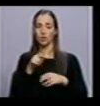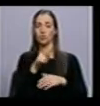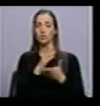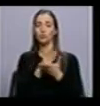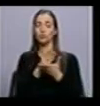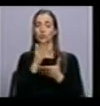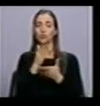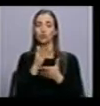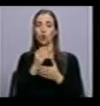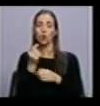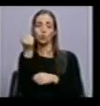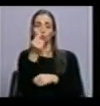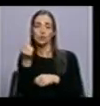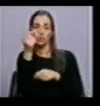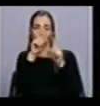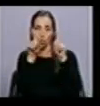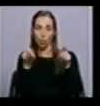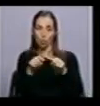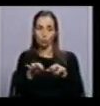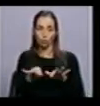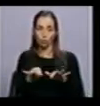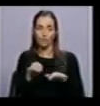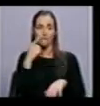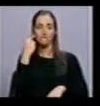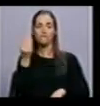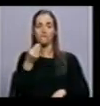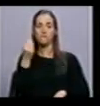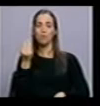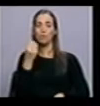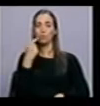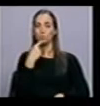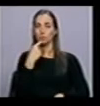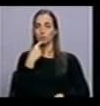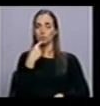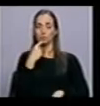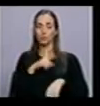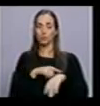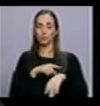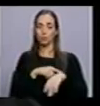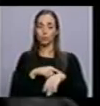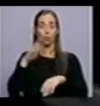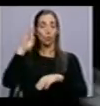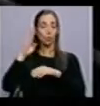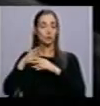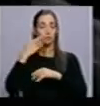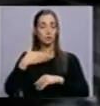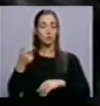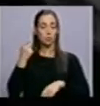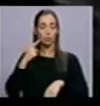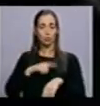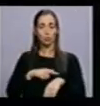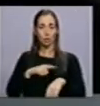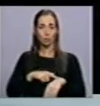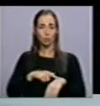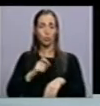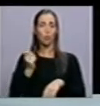ilustração, é o mais famoso asteroide do nosso tempo, das nossas últimas semanas, que foi anunciado há pouco tempo, como sendo o